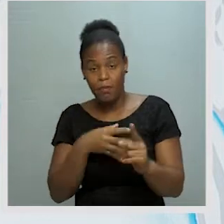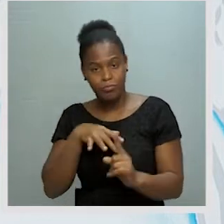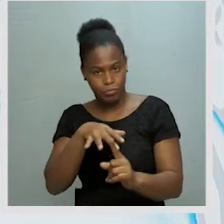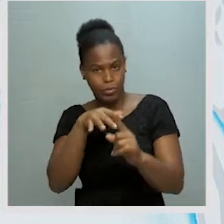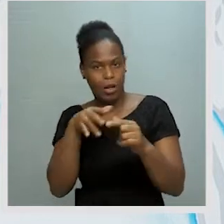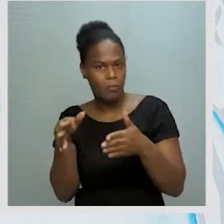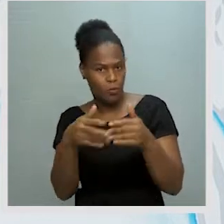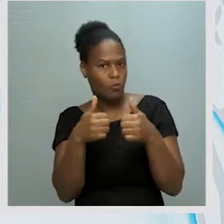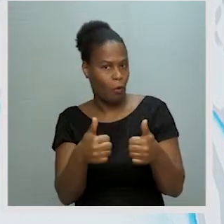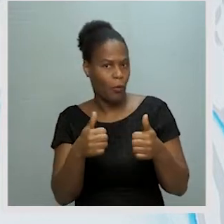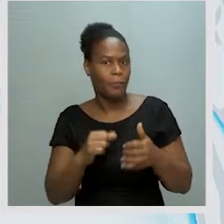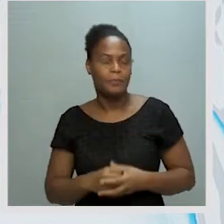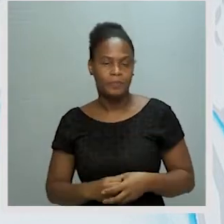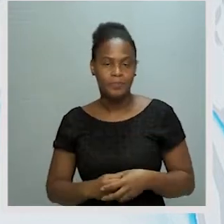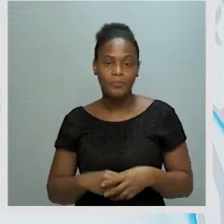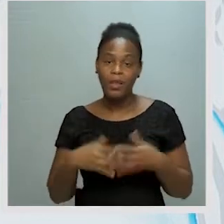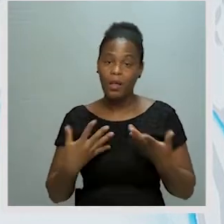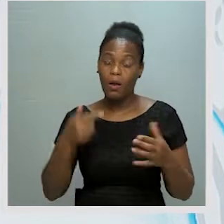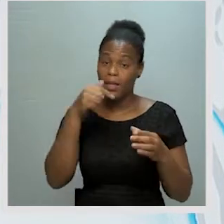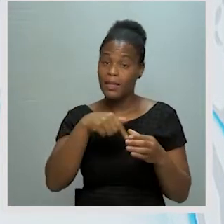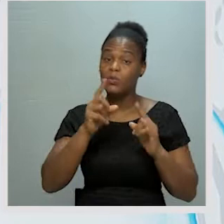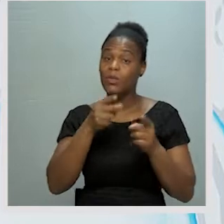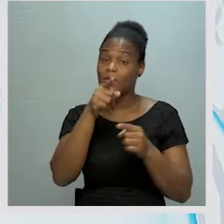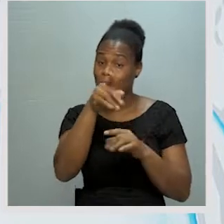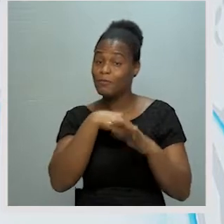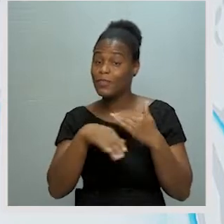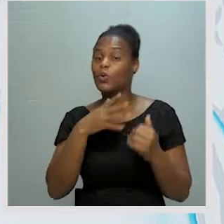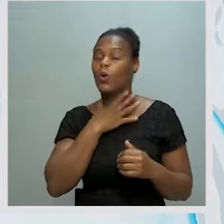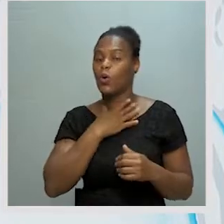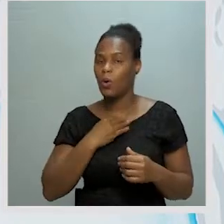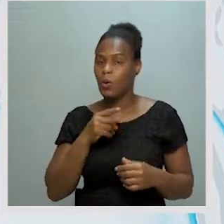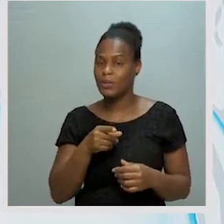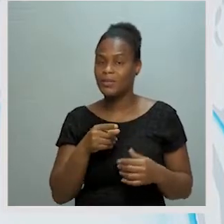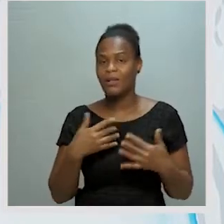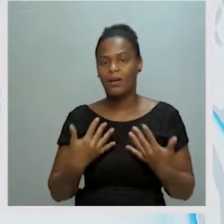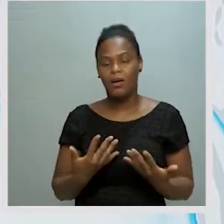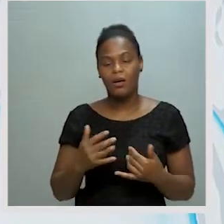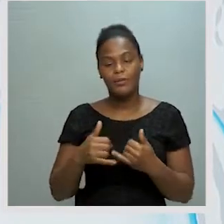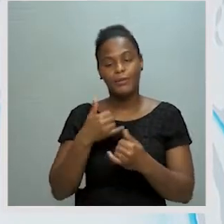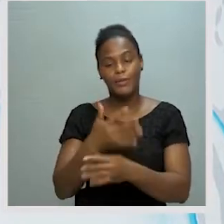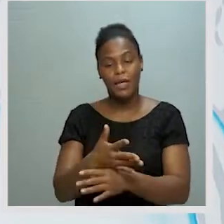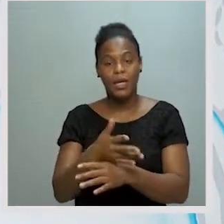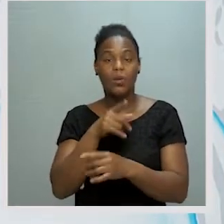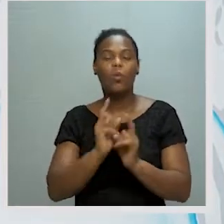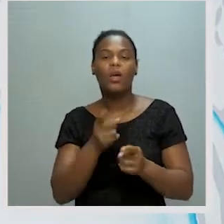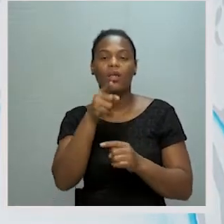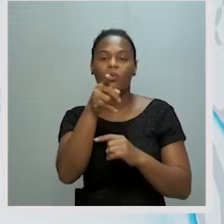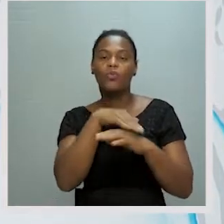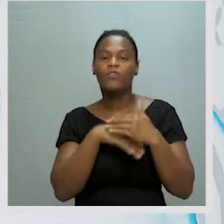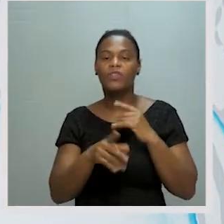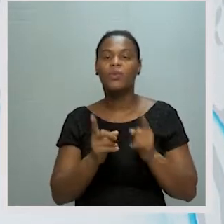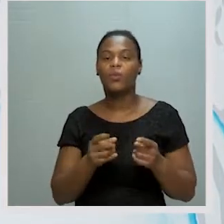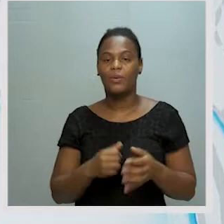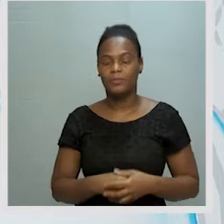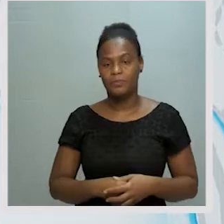seguir. Agora, dentro disto que vocês fizeram e que gostaram, vem logo a seguir aquilo que vocês vão ter que fazer